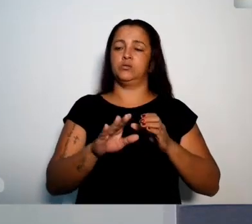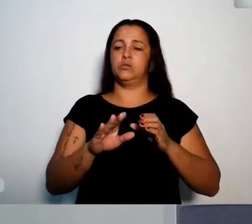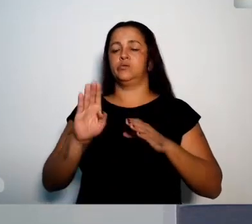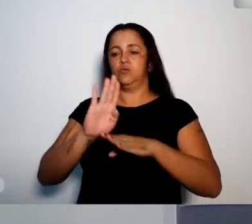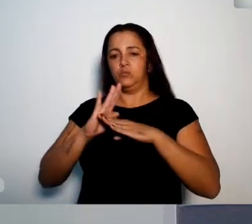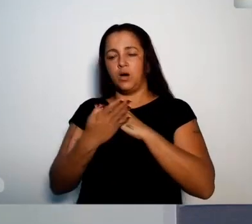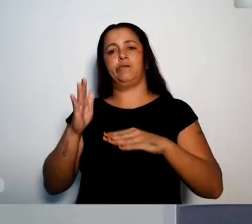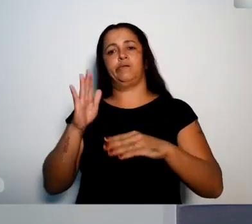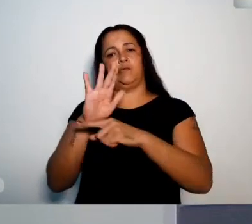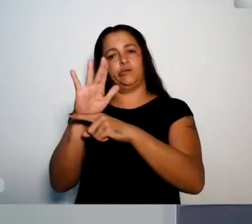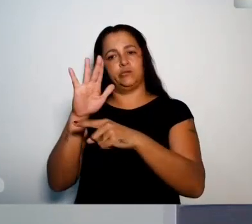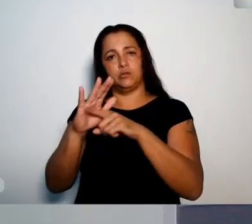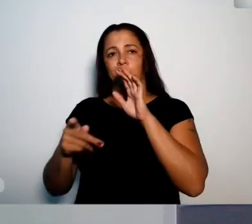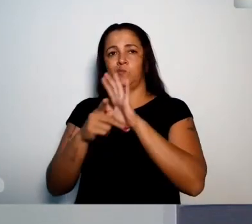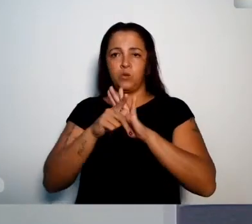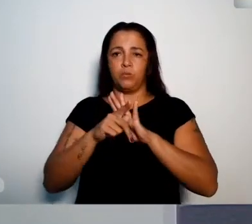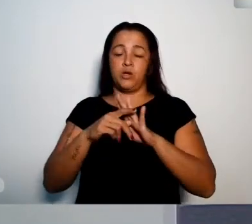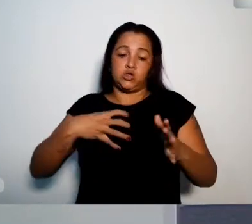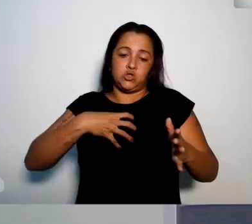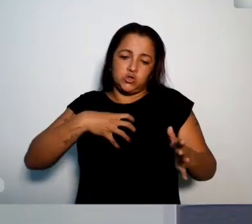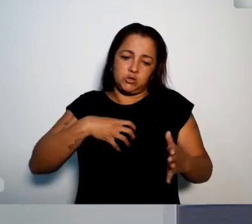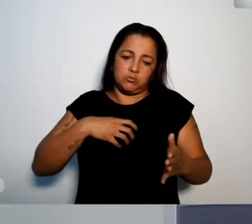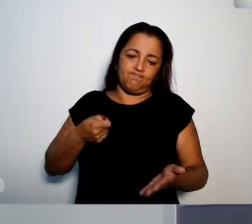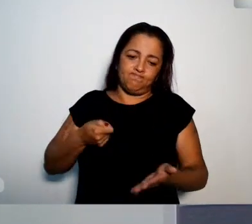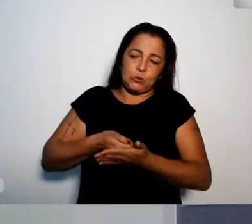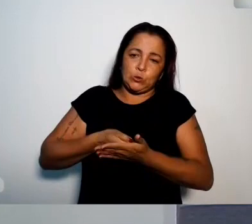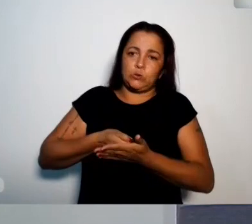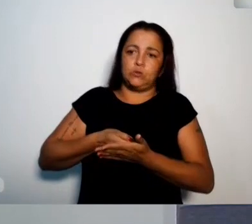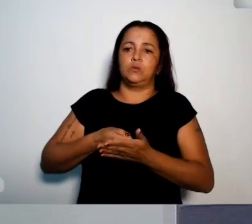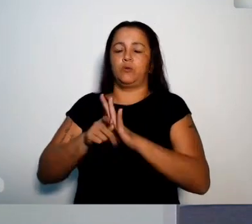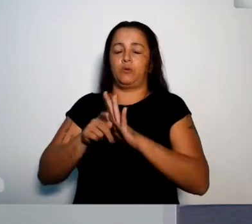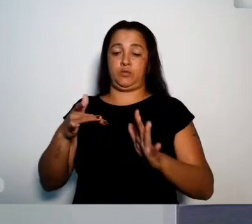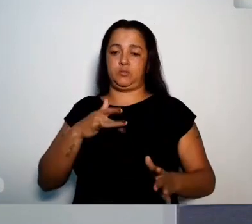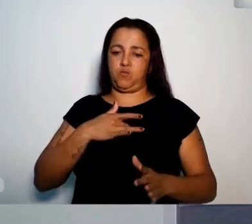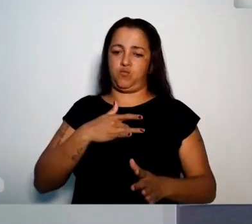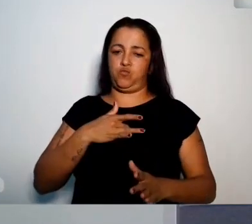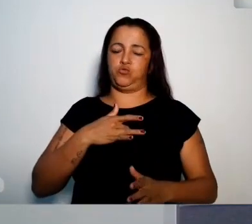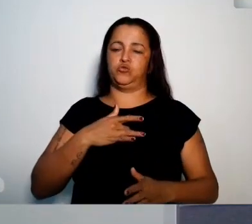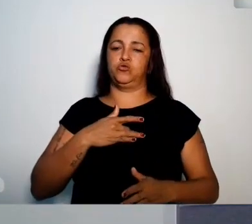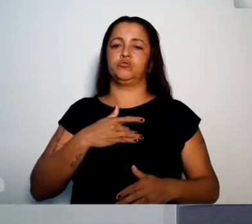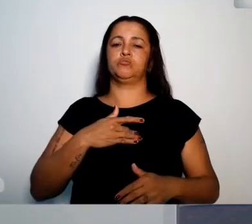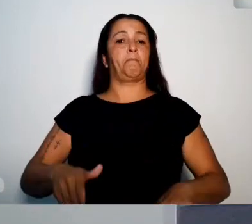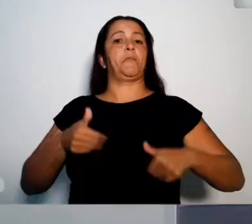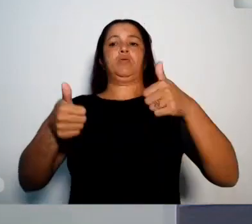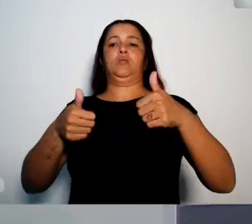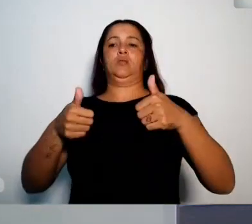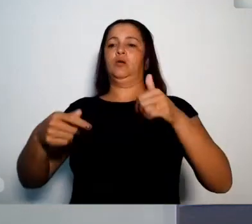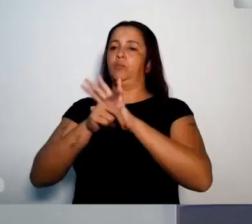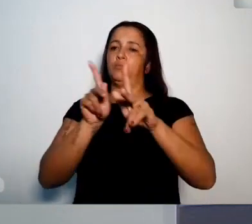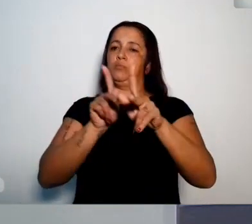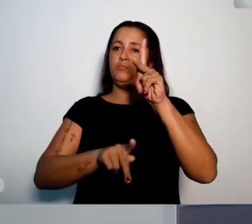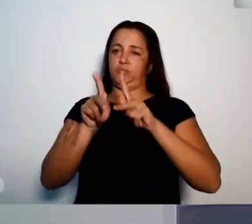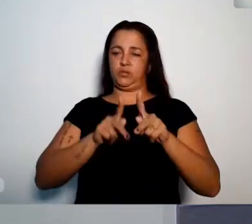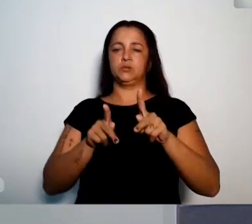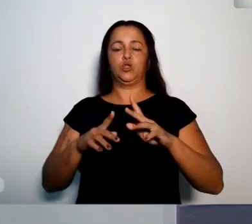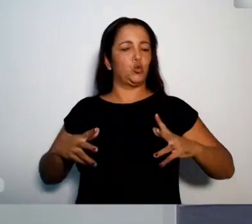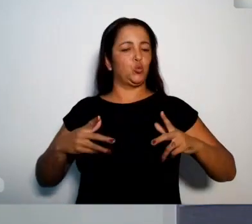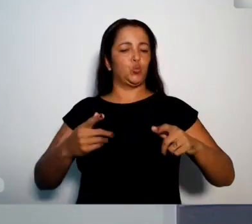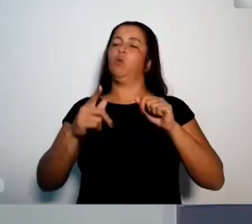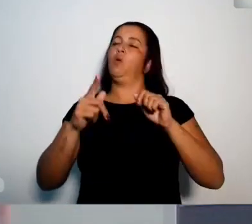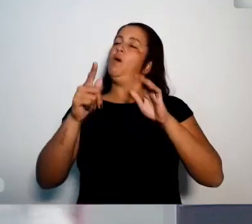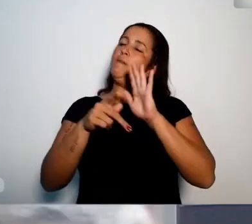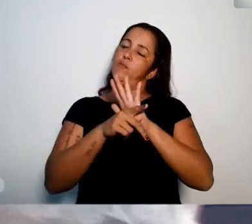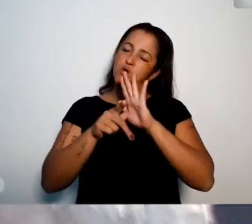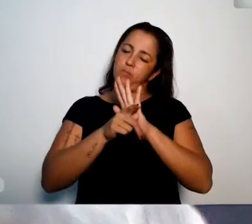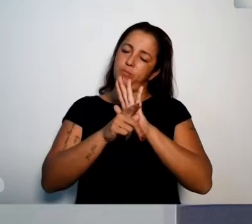maneira efetiva pela saúde e bem-estar da nossa população. Tudo isso contra as drogas. Eu